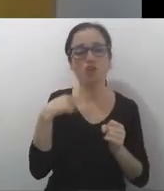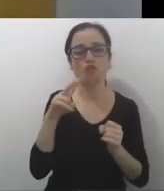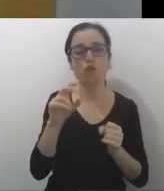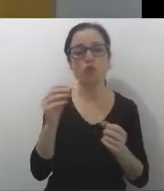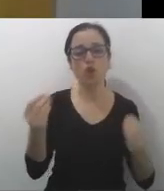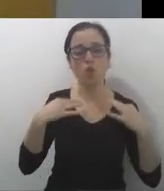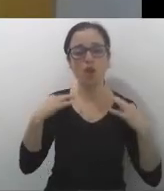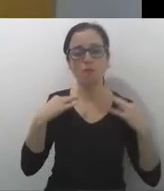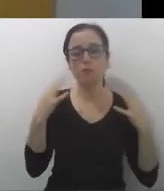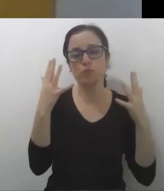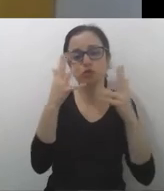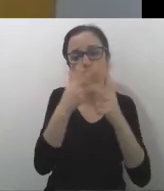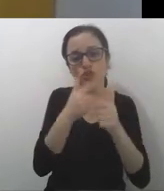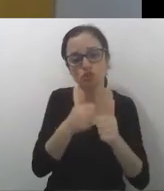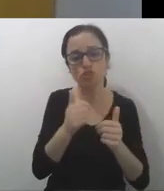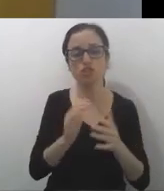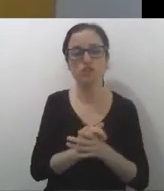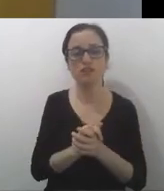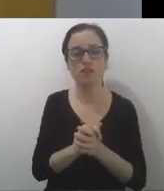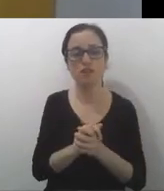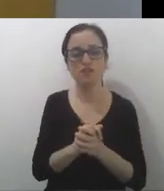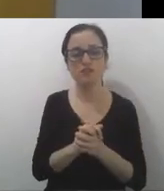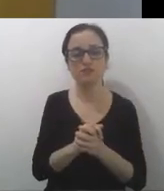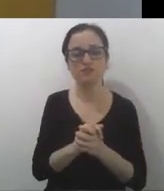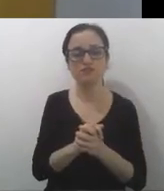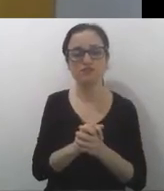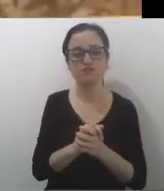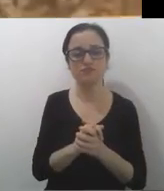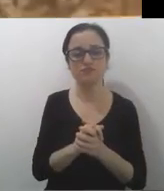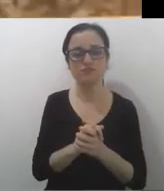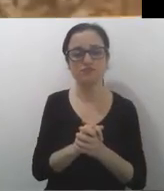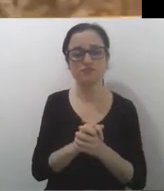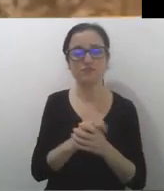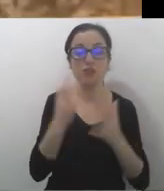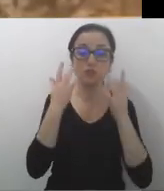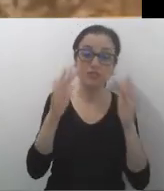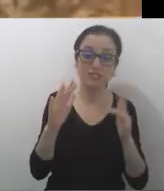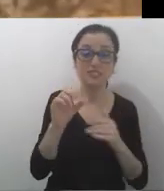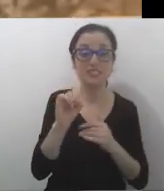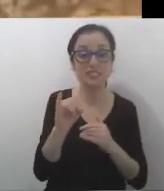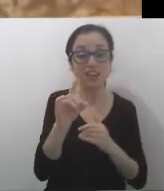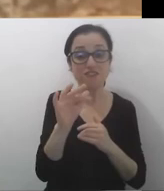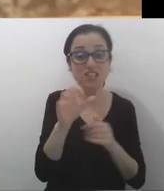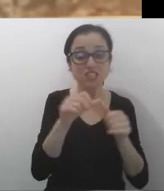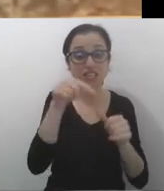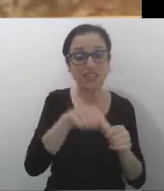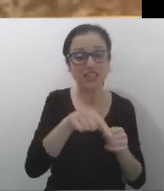O Fred, não sei se o Fred está aqui, eu não estou... Não tô vendo. Deixa eu só, assim, eu não quis de maneira